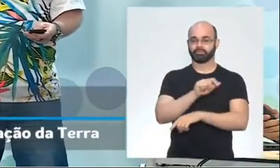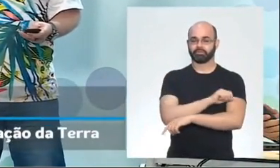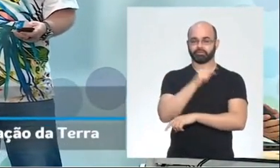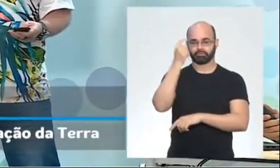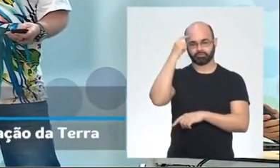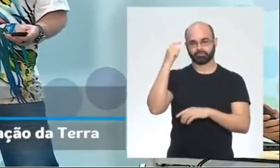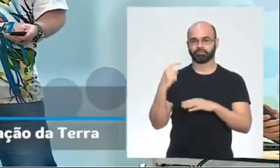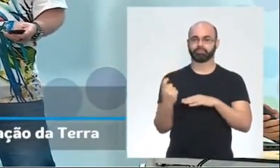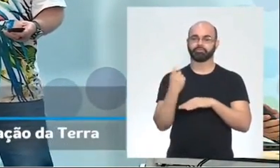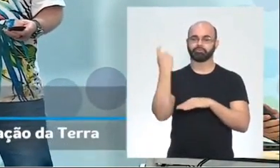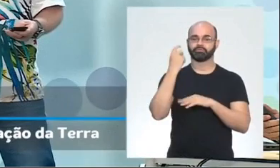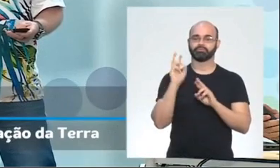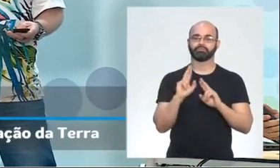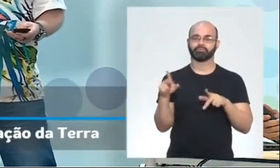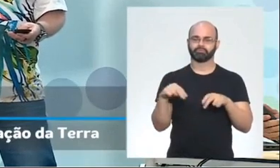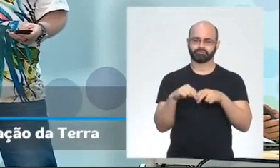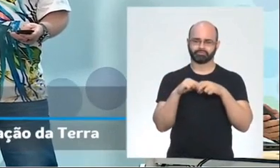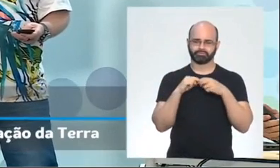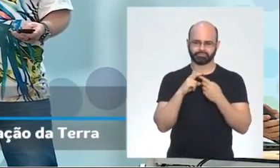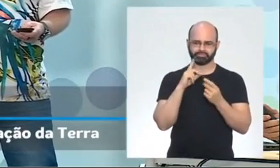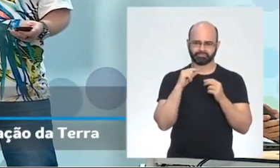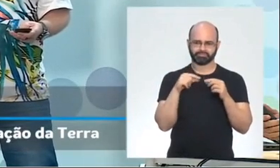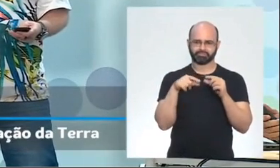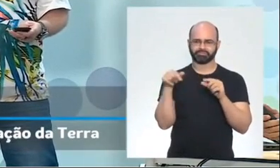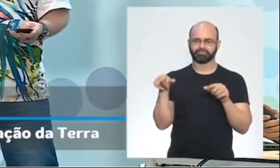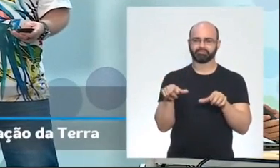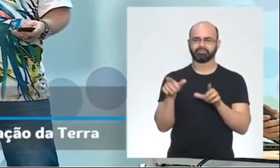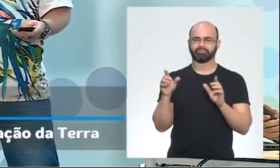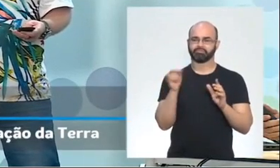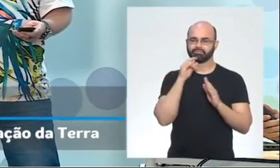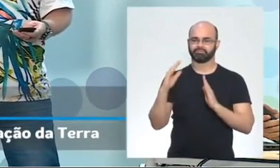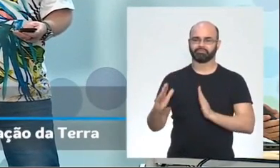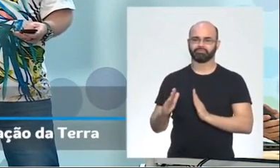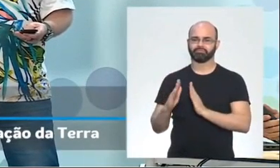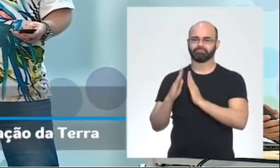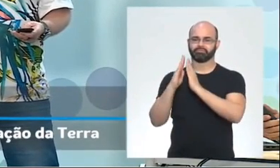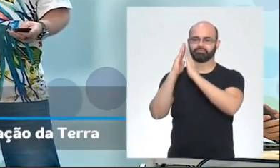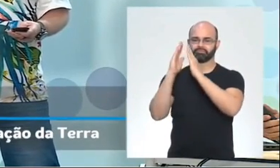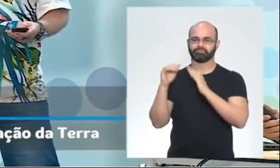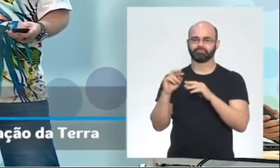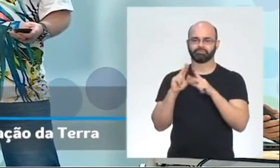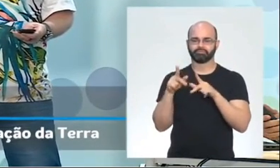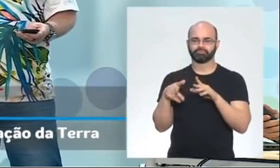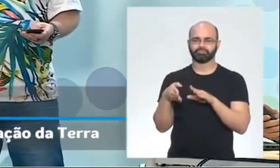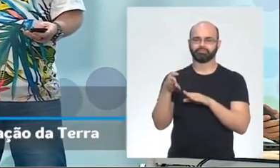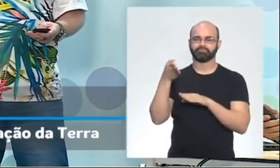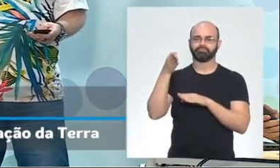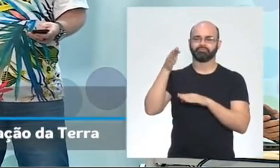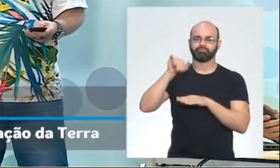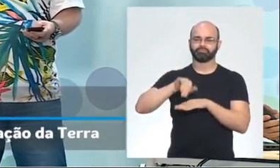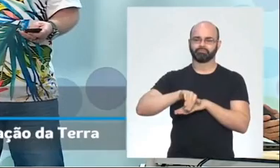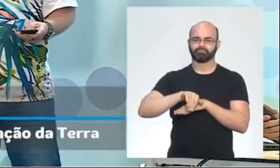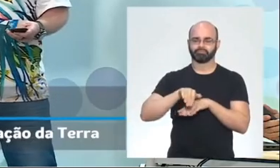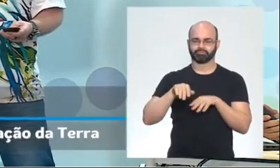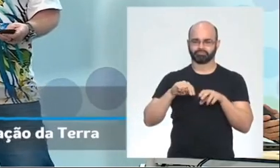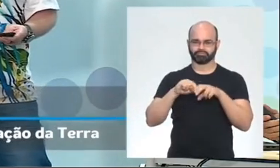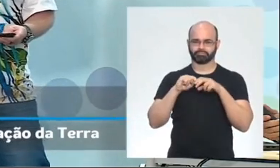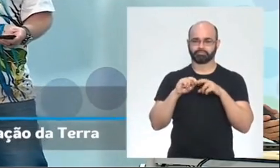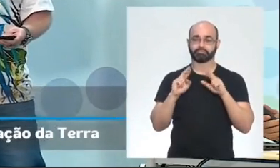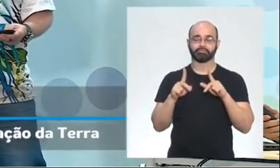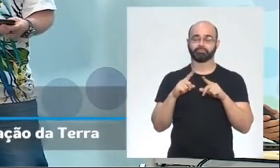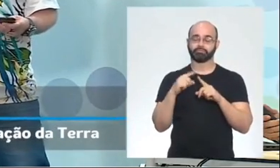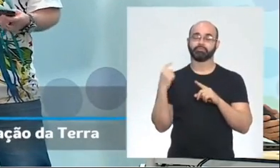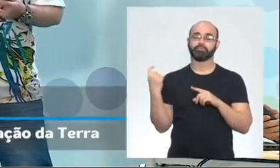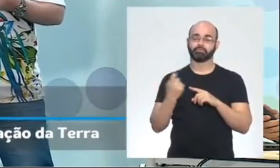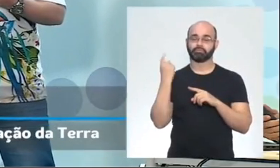são diferentes por causa do afinamento de uma a largura aí de uma curva para outra. Não, a altitude